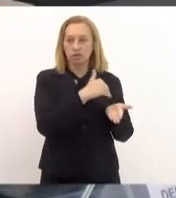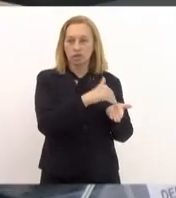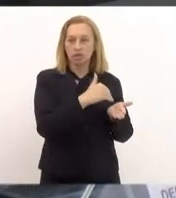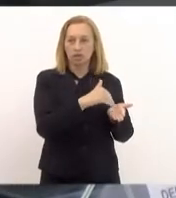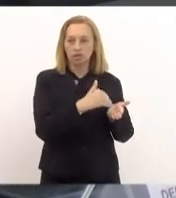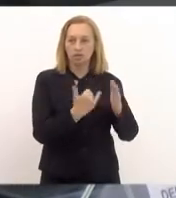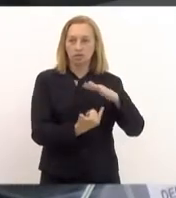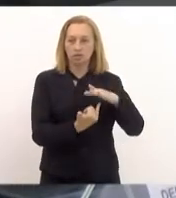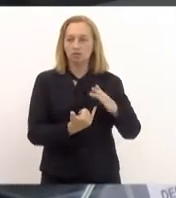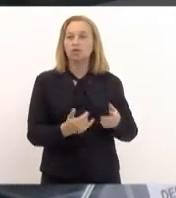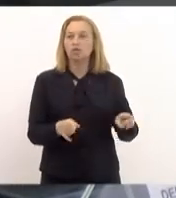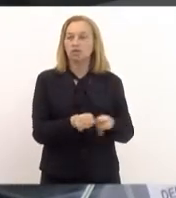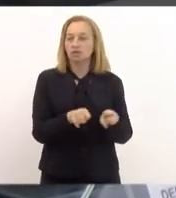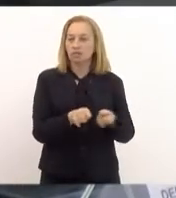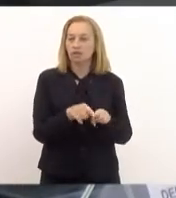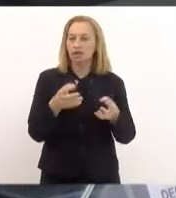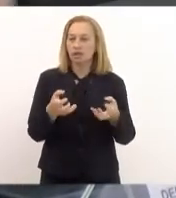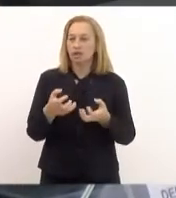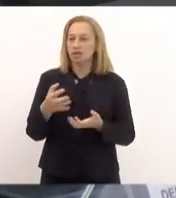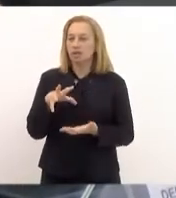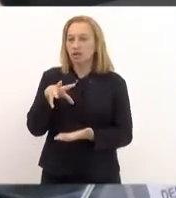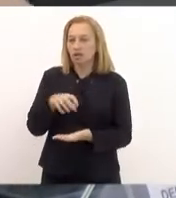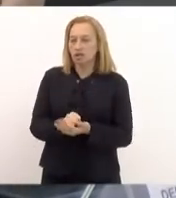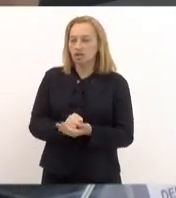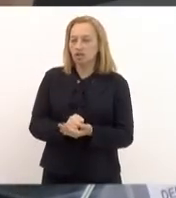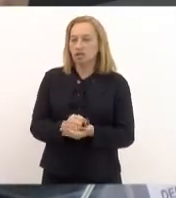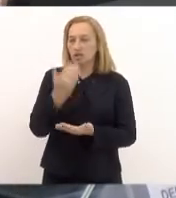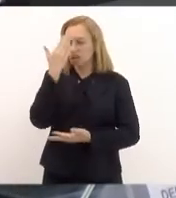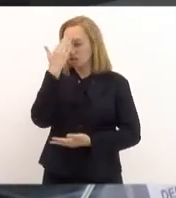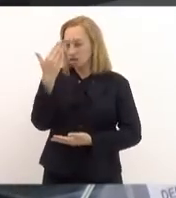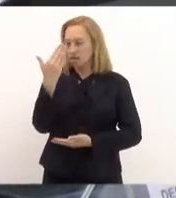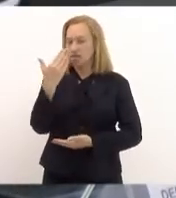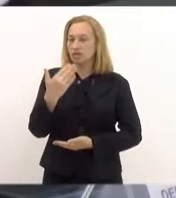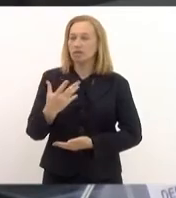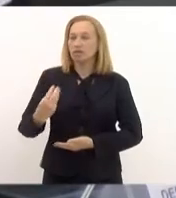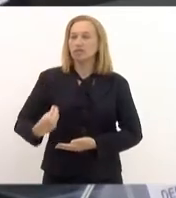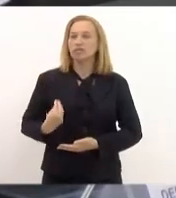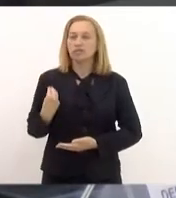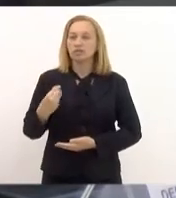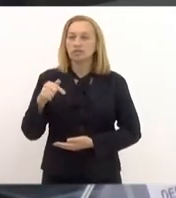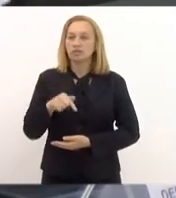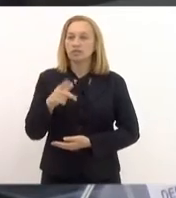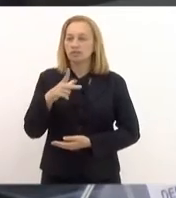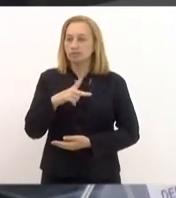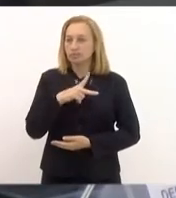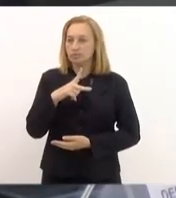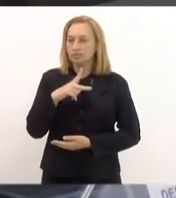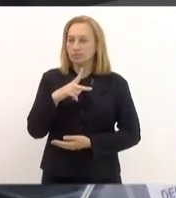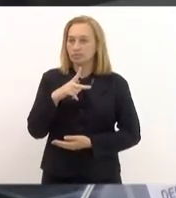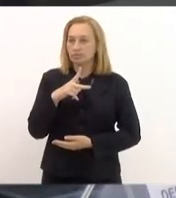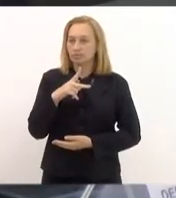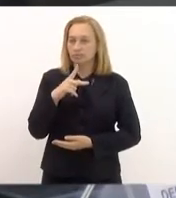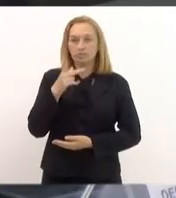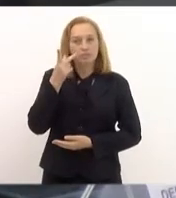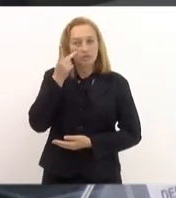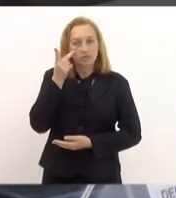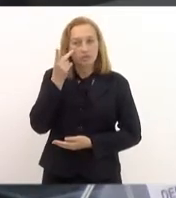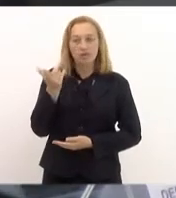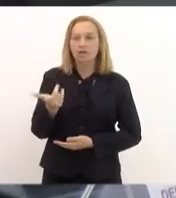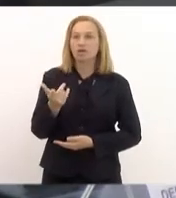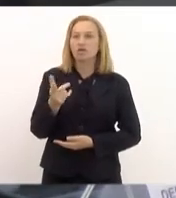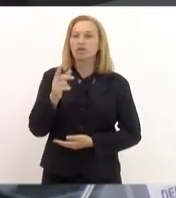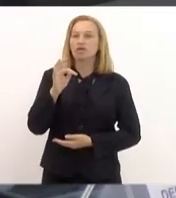institucional. Quero também registrar e agradecer a presença aqui pessoalmente do Felipe